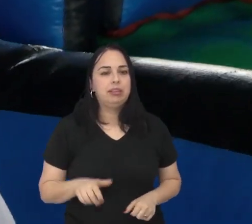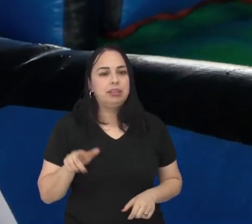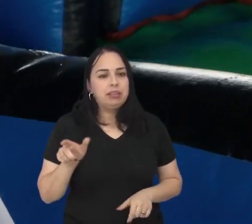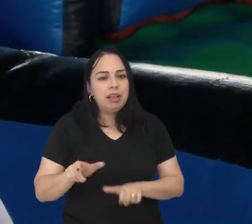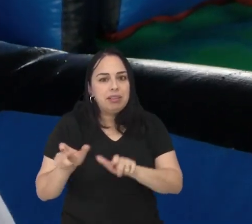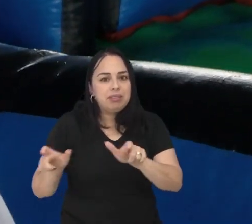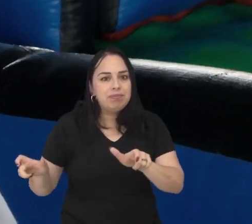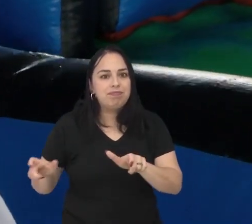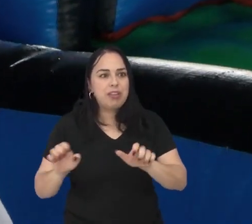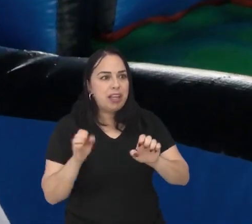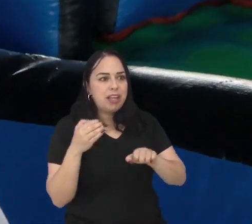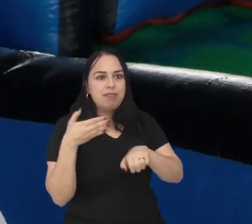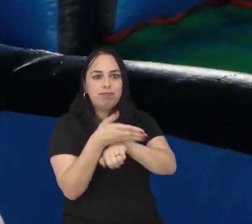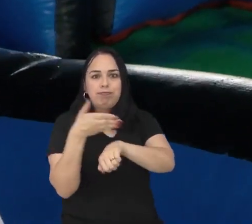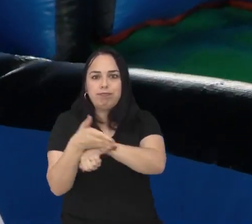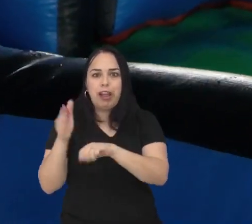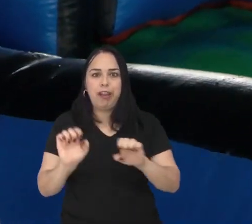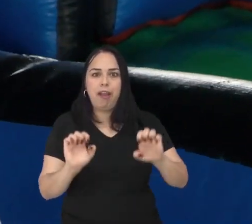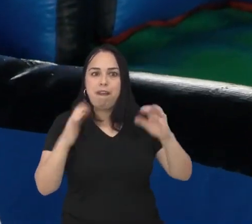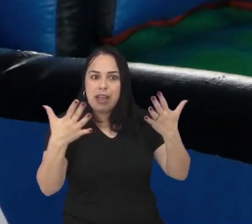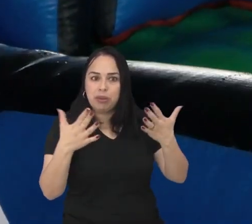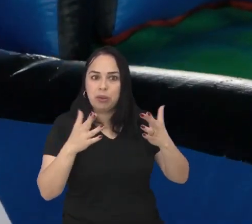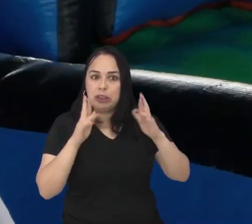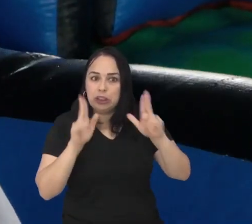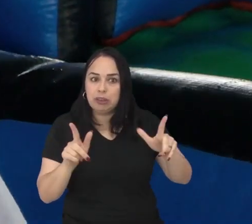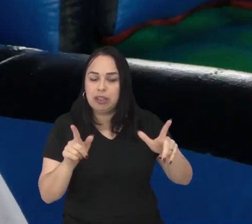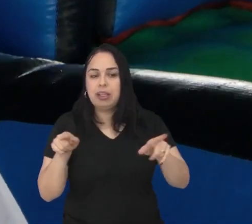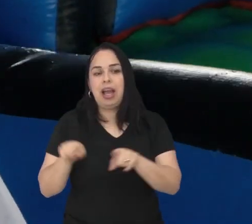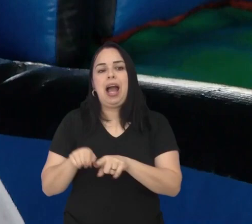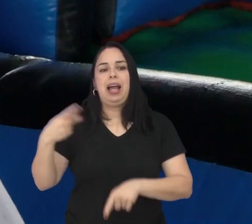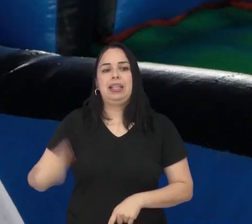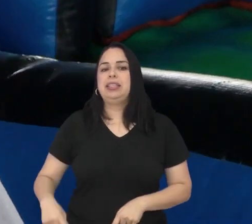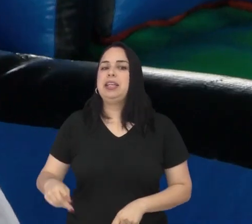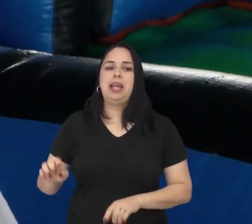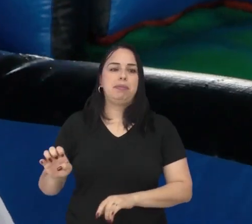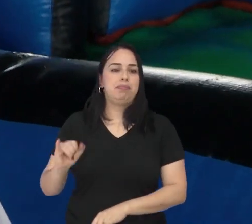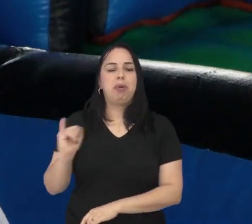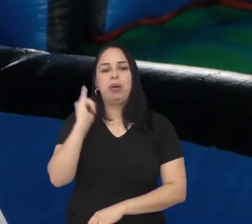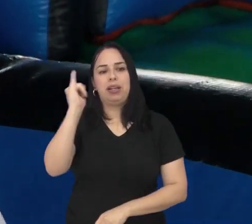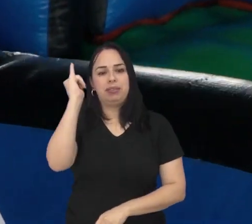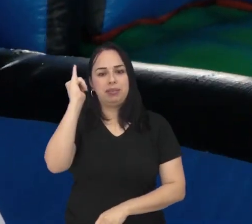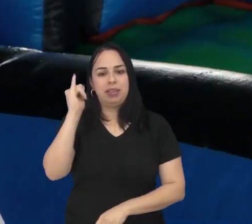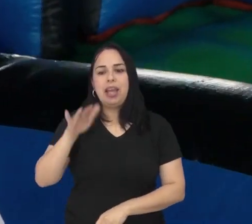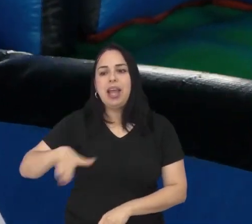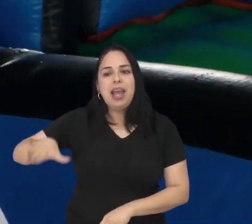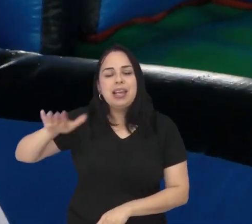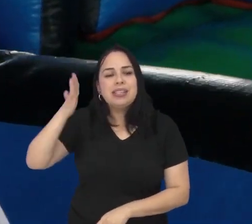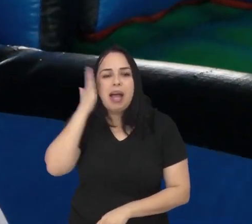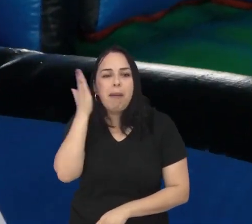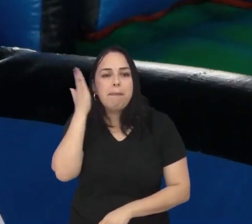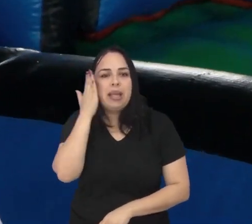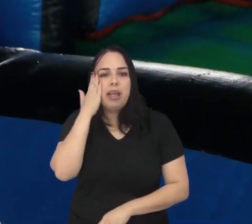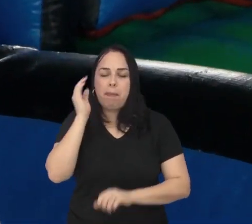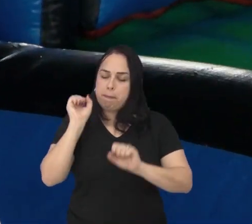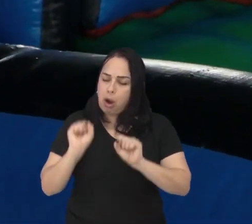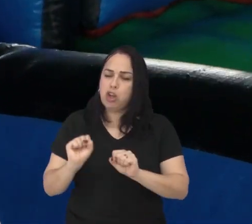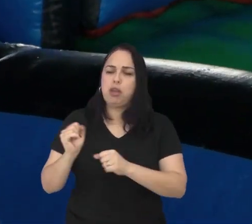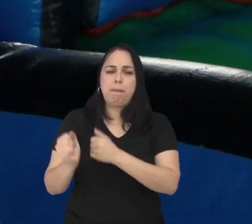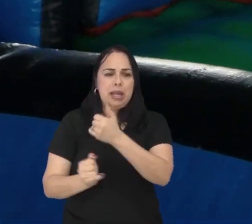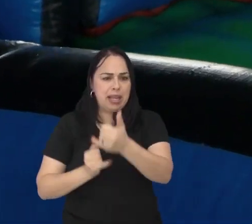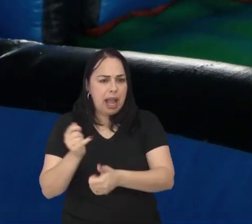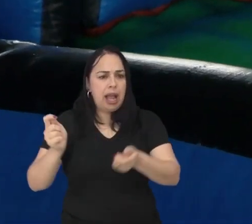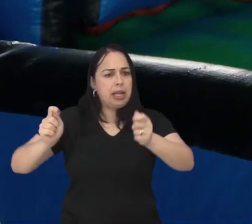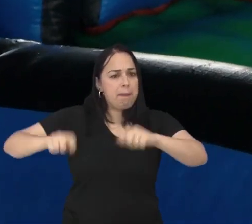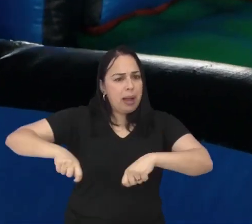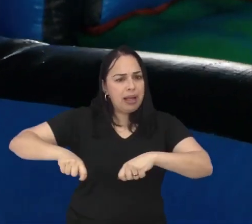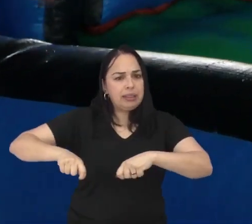essa dificuldade maior em participar dos outros eventos, acredito que esse evento é muito importante para eles poderem saber que eles